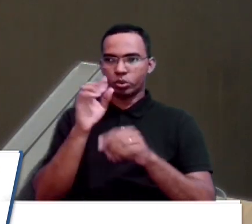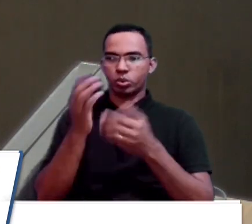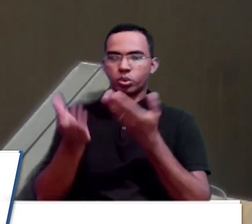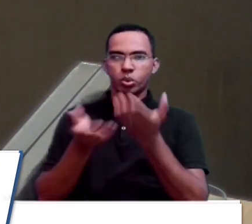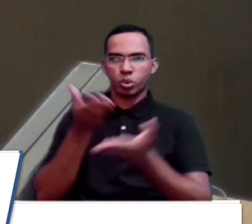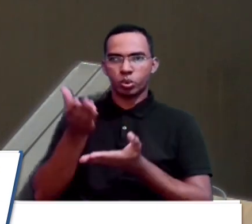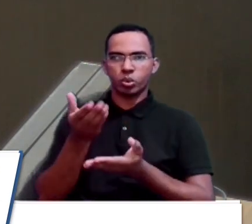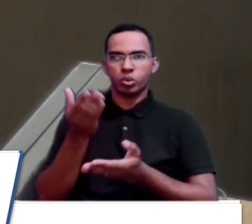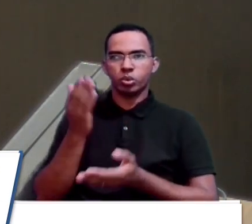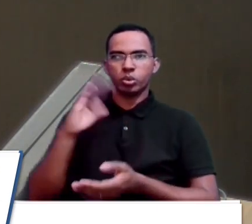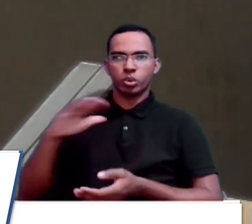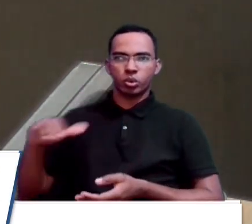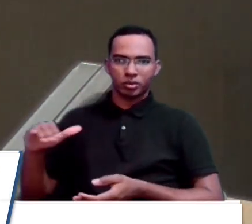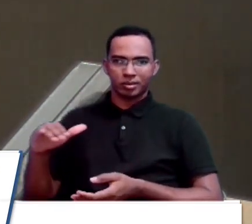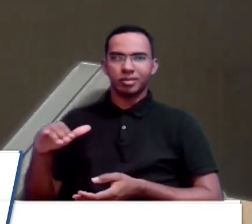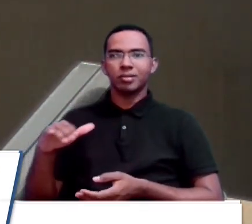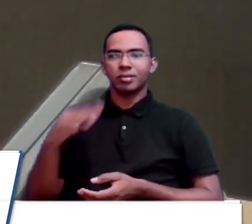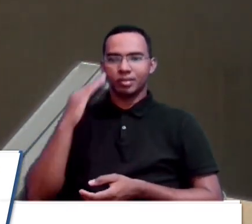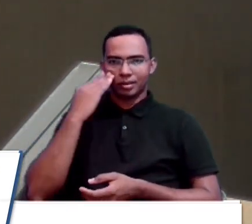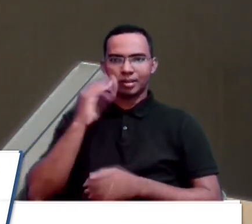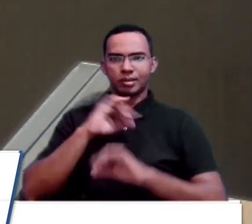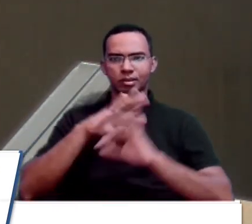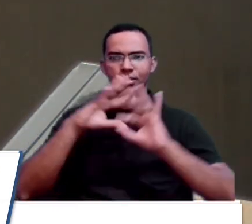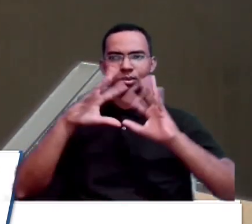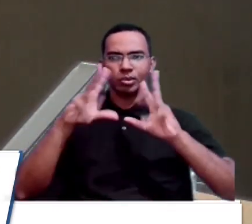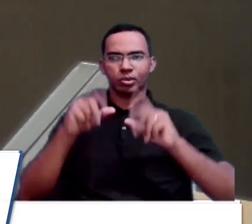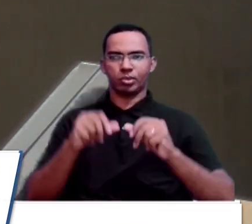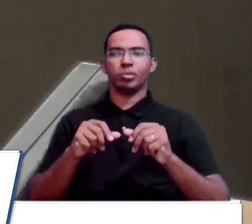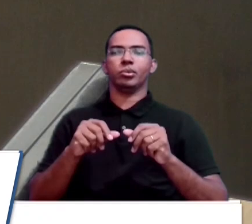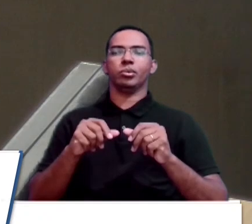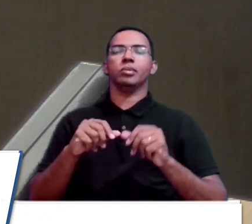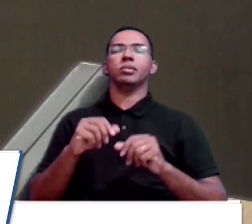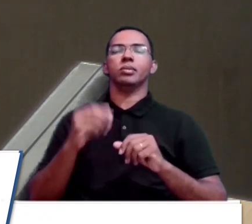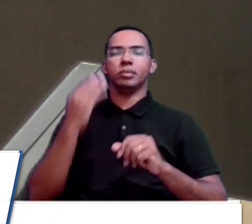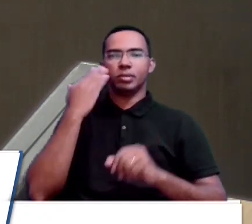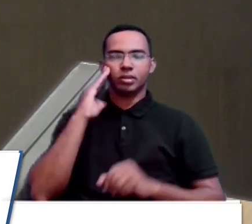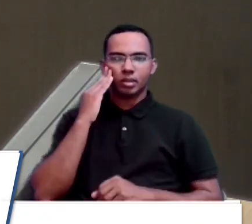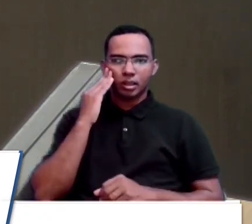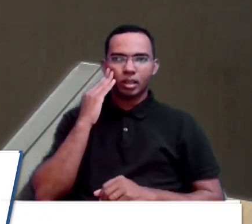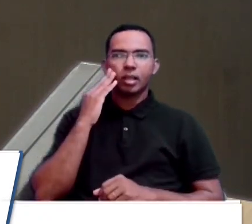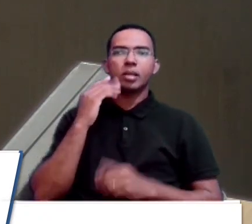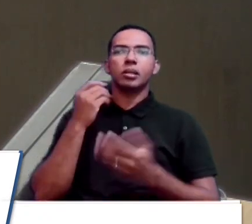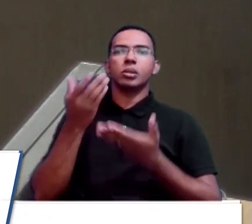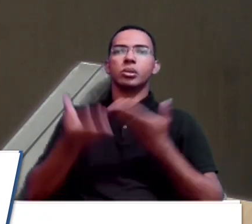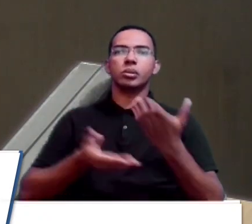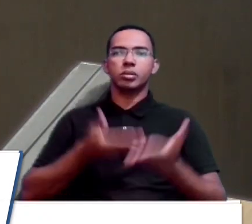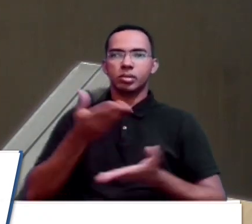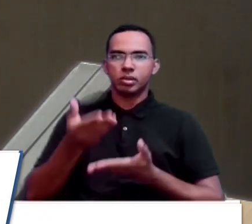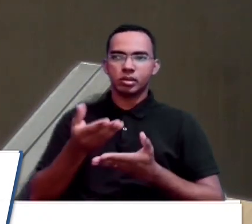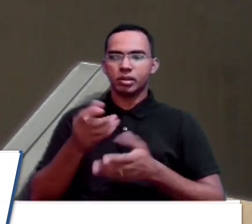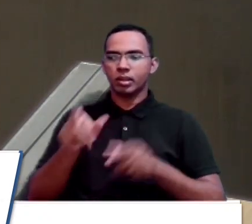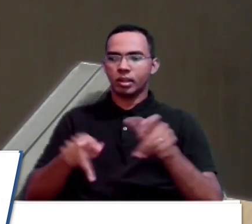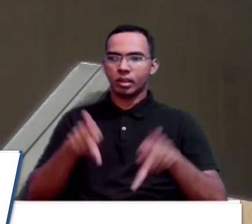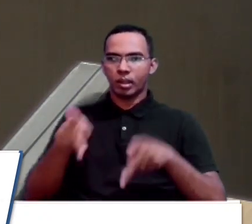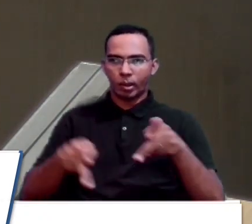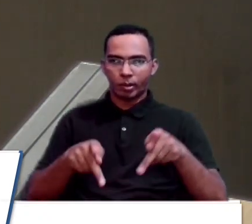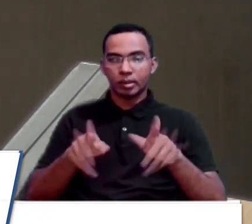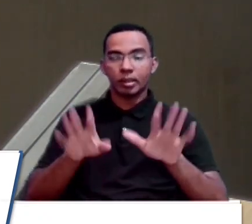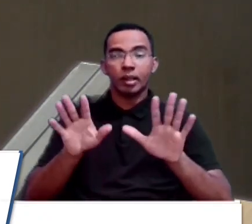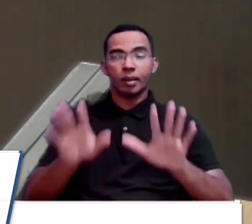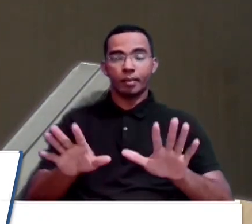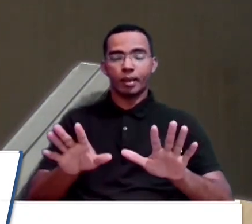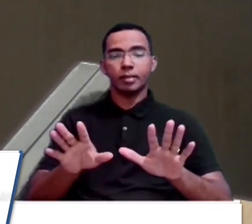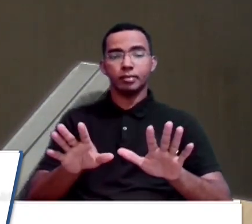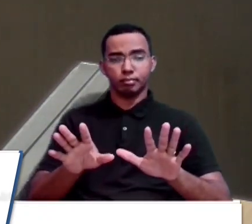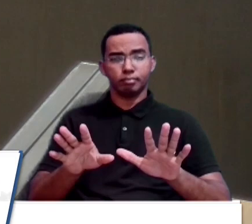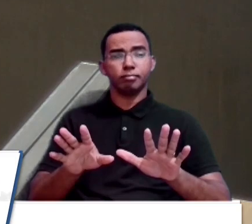menor. Nós entendemos tudo isso nós sabemos, que nós estamos tratando de gente. Aí a